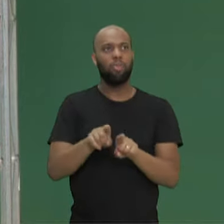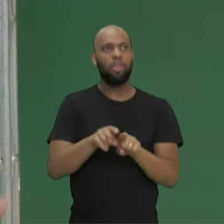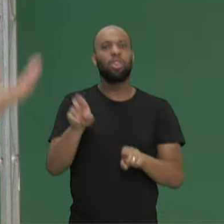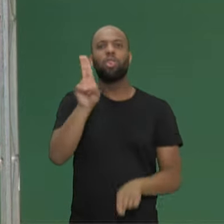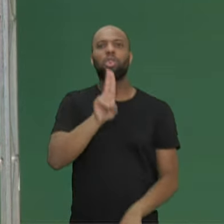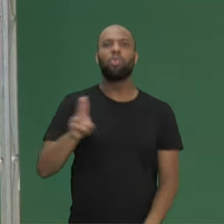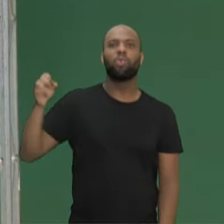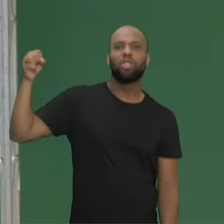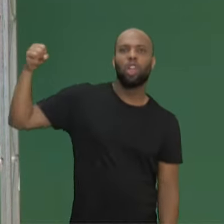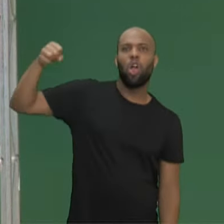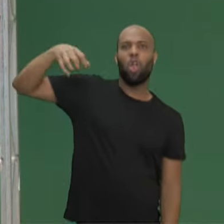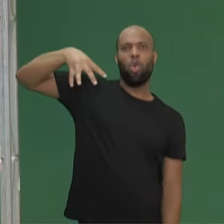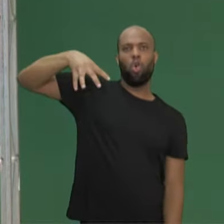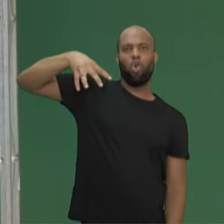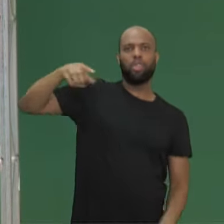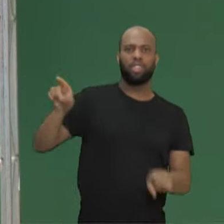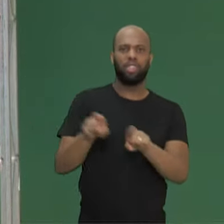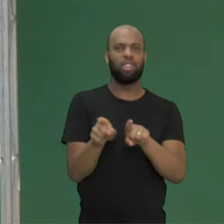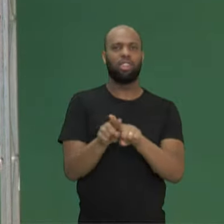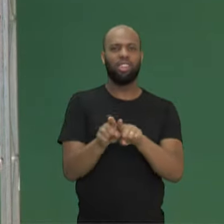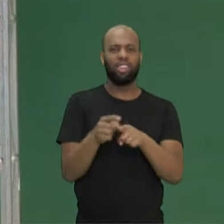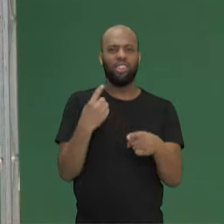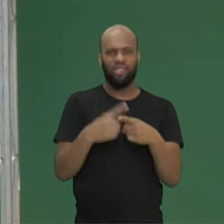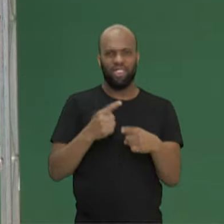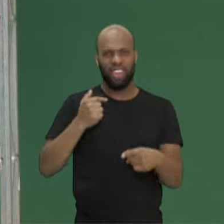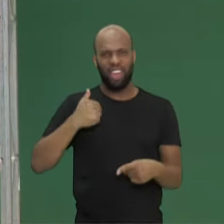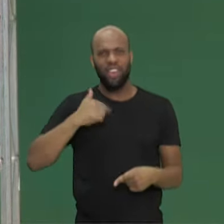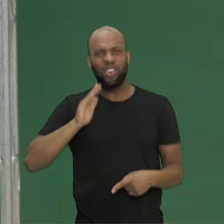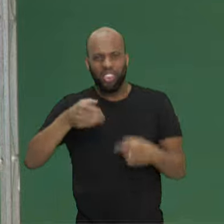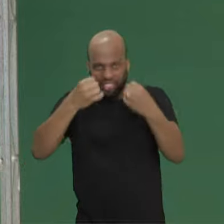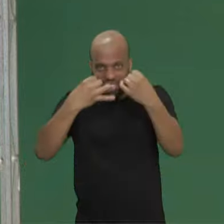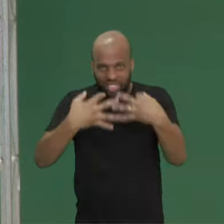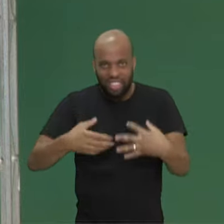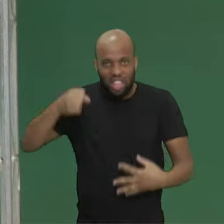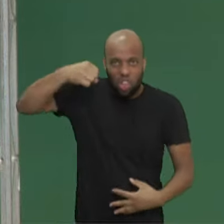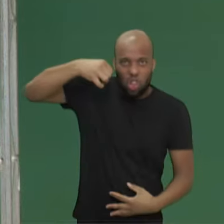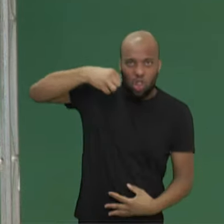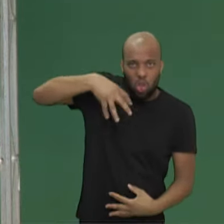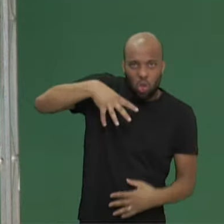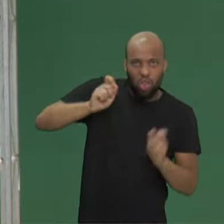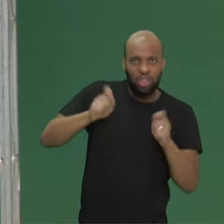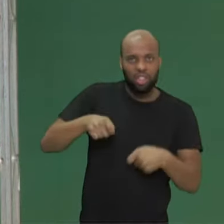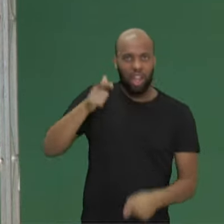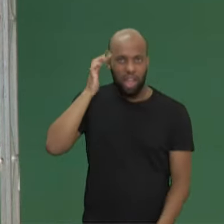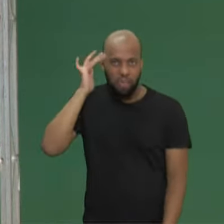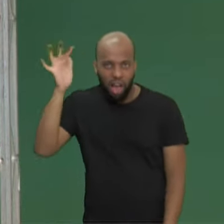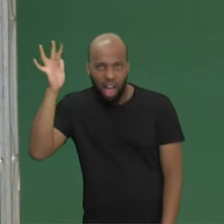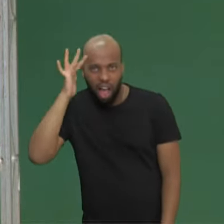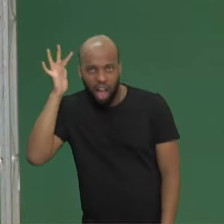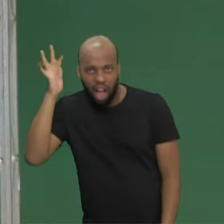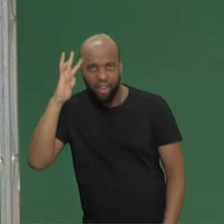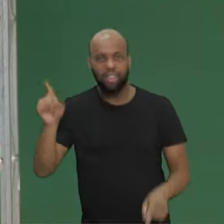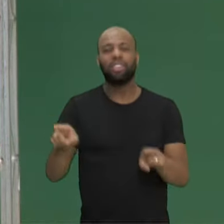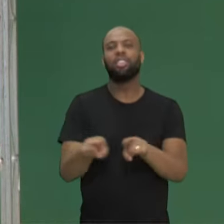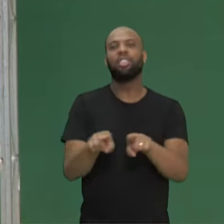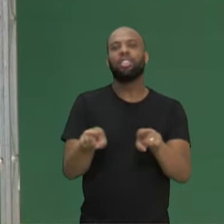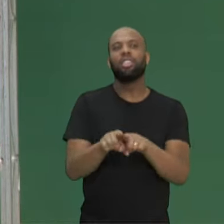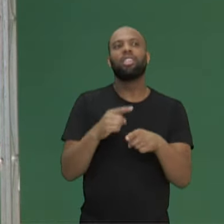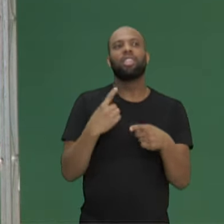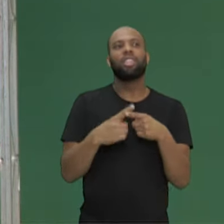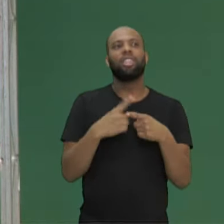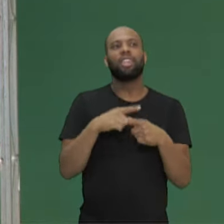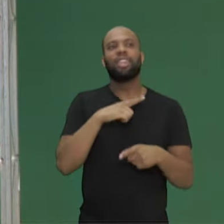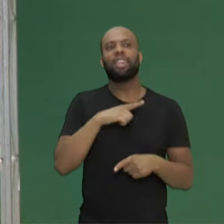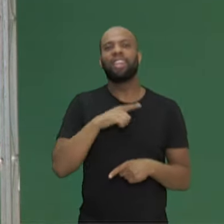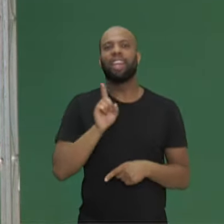que a iluminação faz a gente viajar ali pela história também? Né? Então, aqui nesse espetáculo 3962, cenário